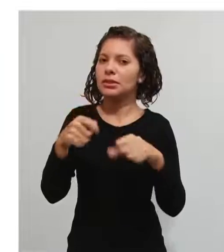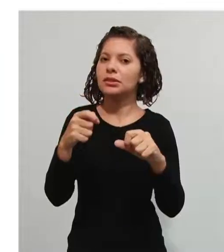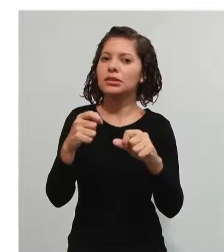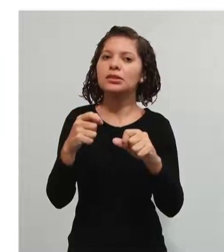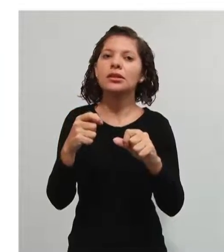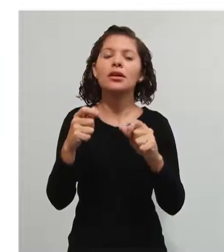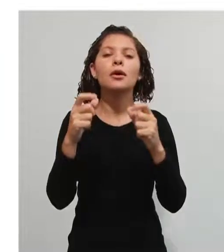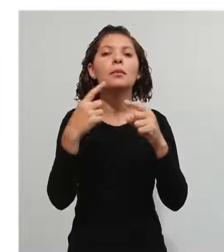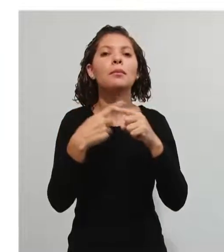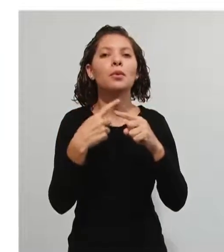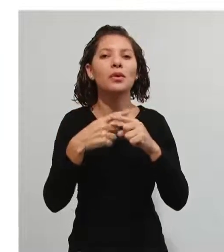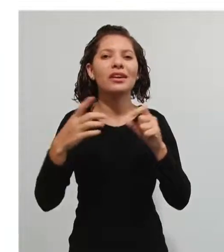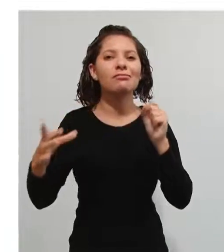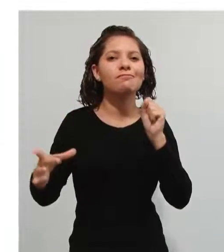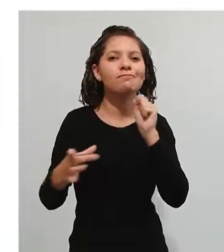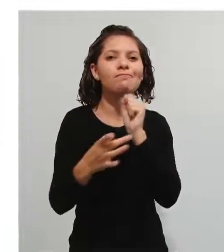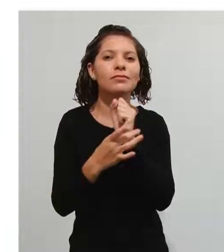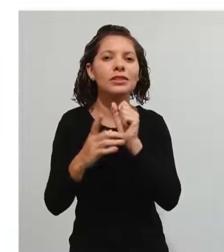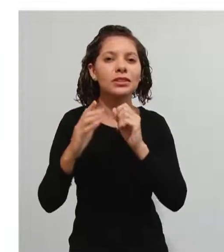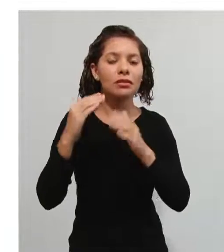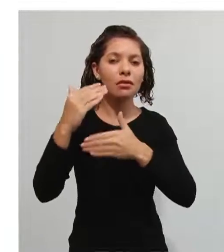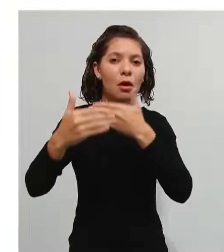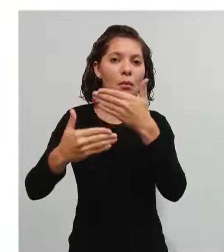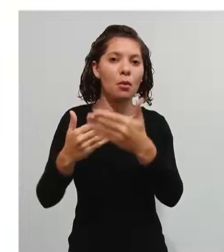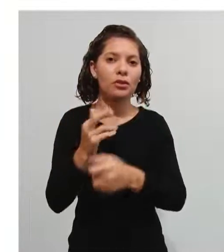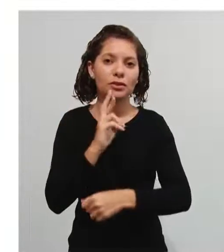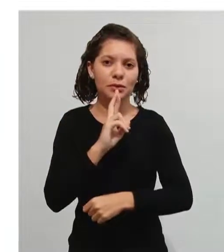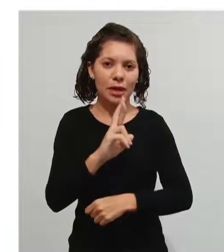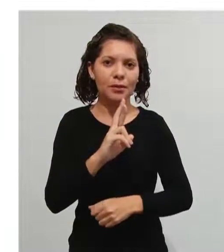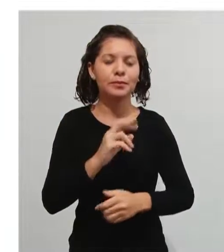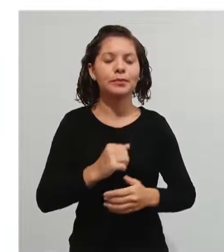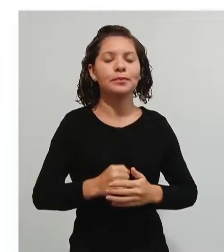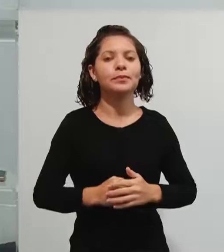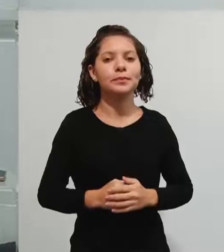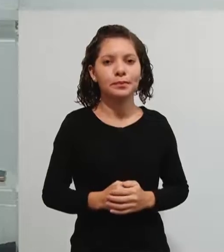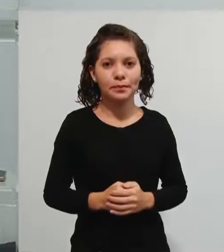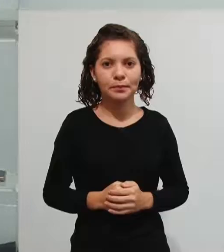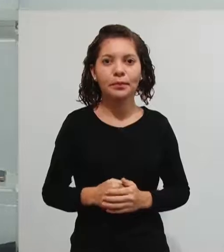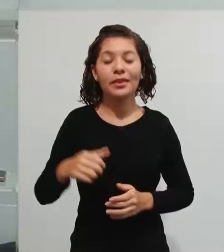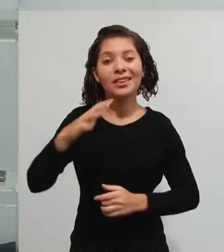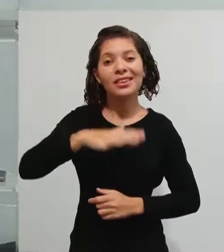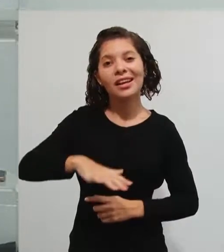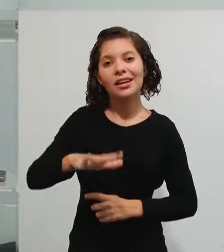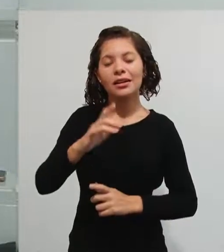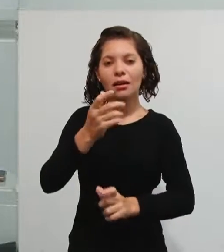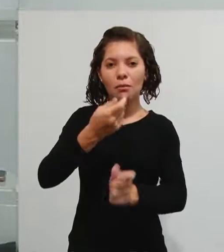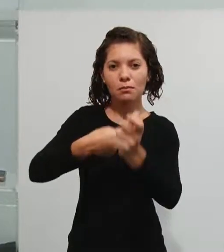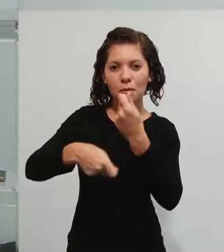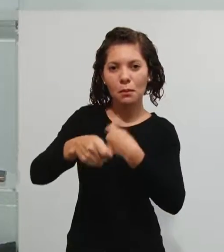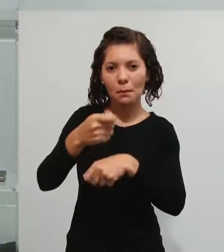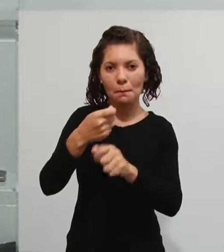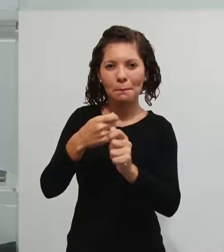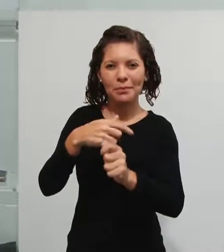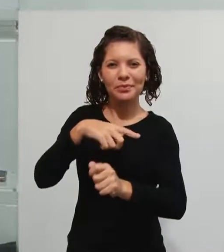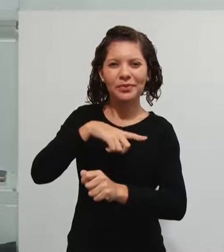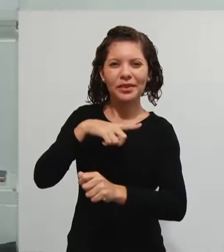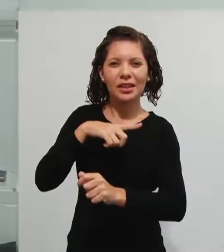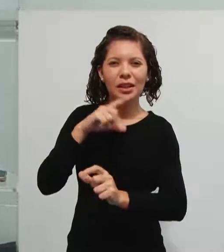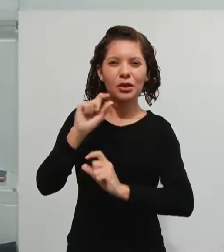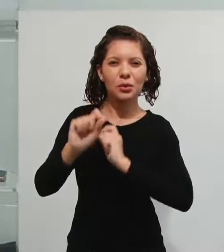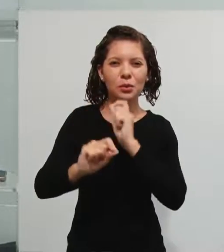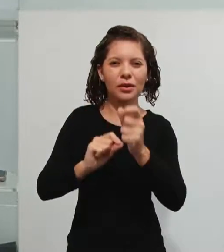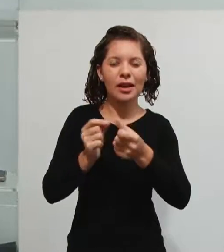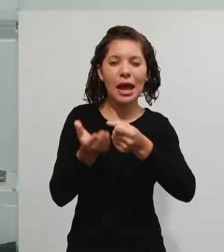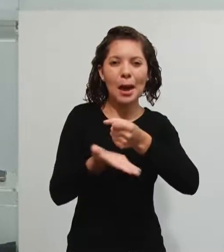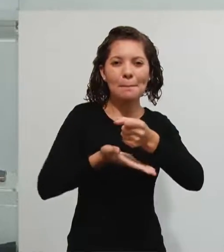garantir resultados. Senhores, dentro da administração, nós temos ali o